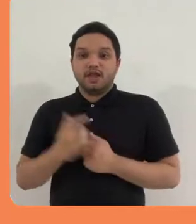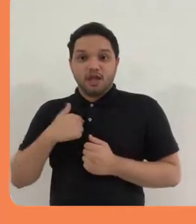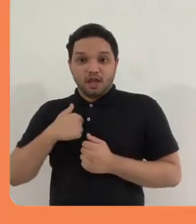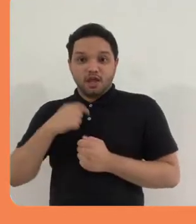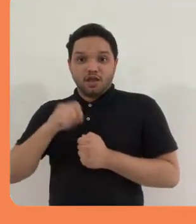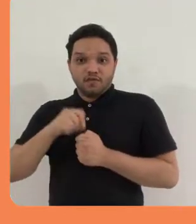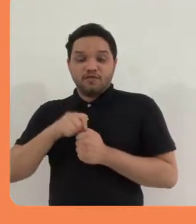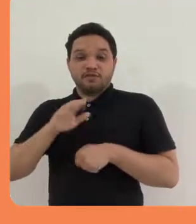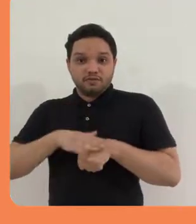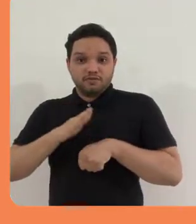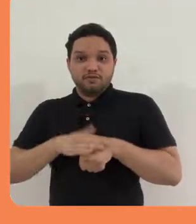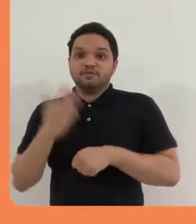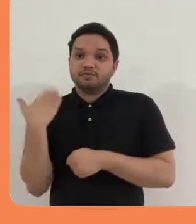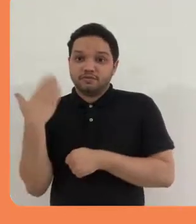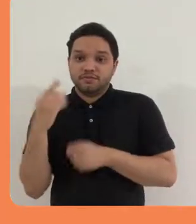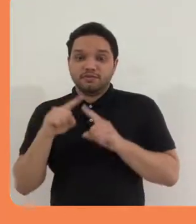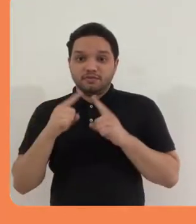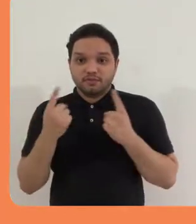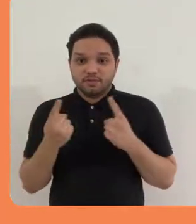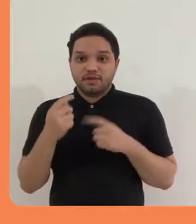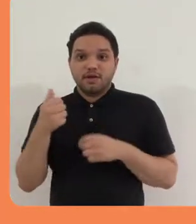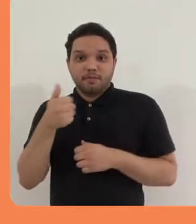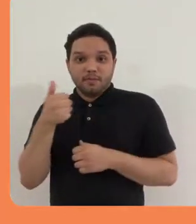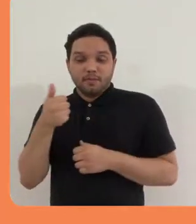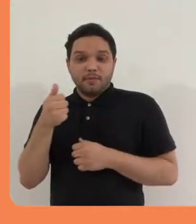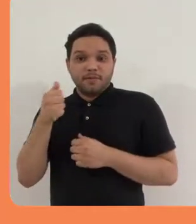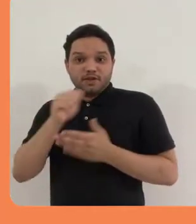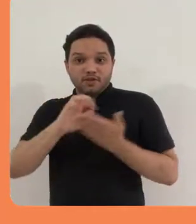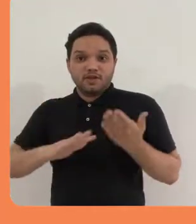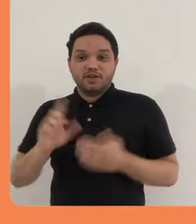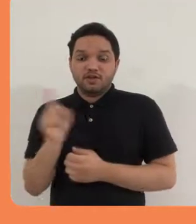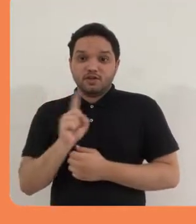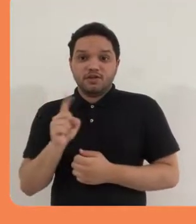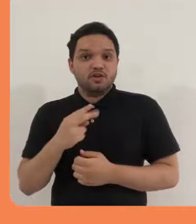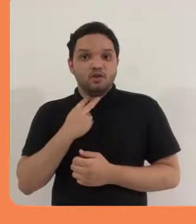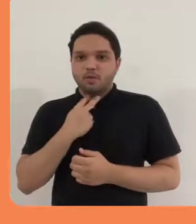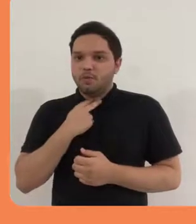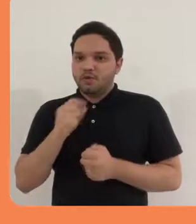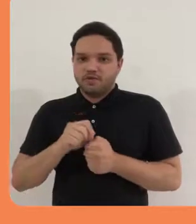0 de 5, tem um delay, daqui a pouco ele atualiza.